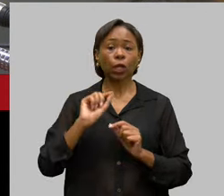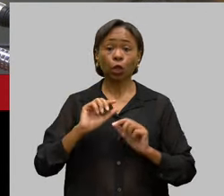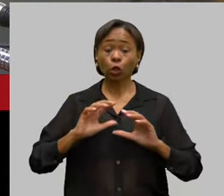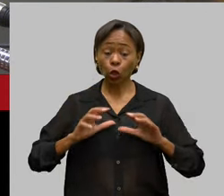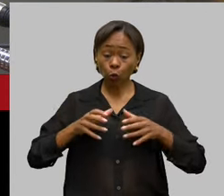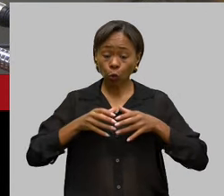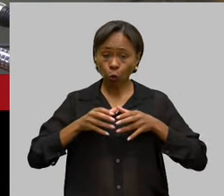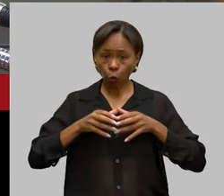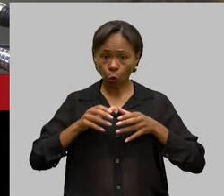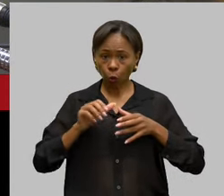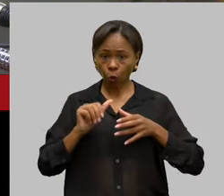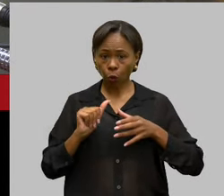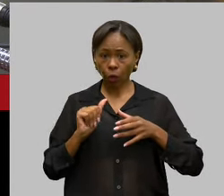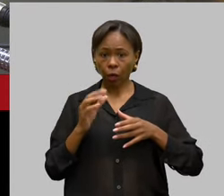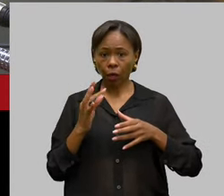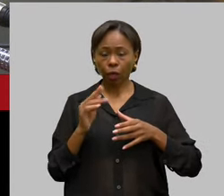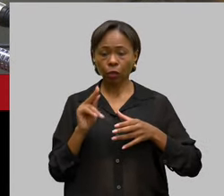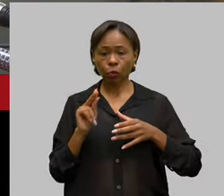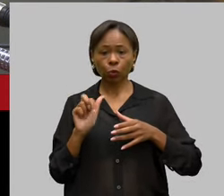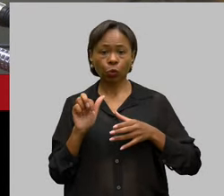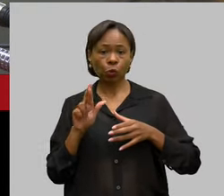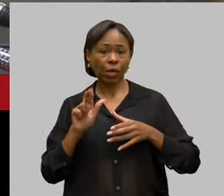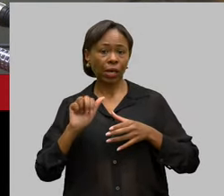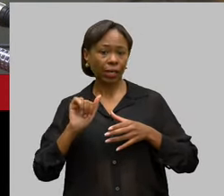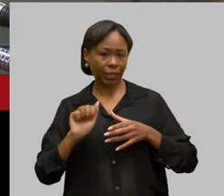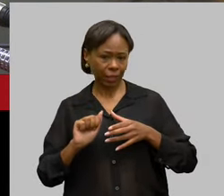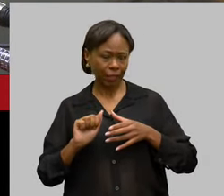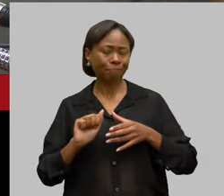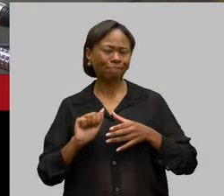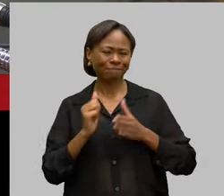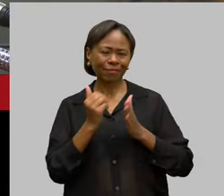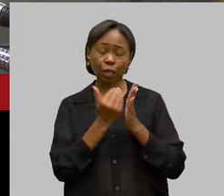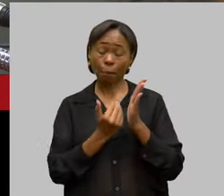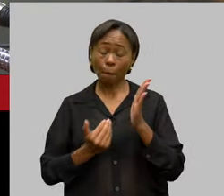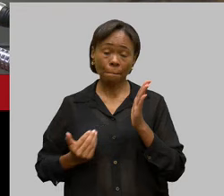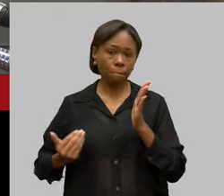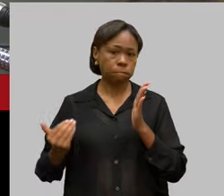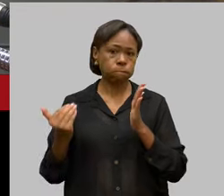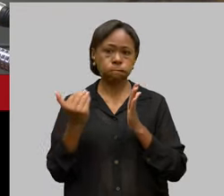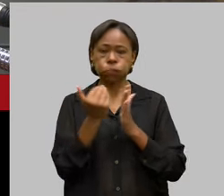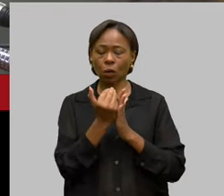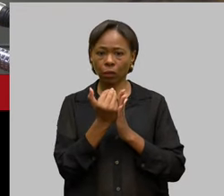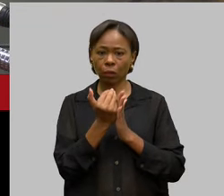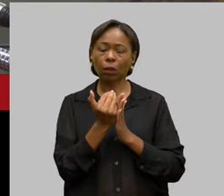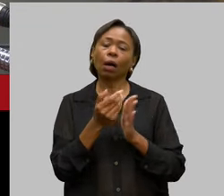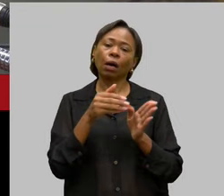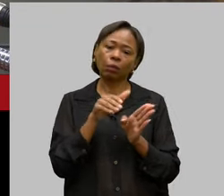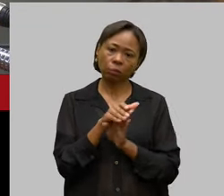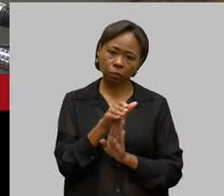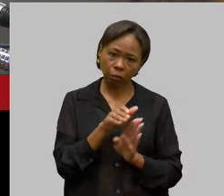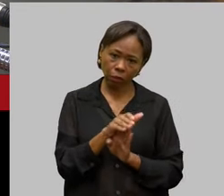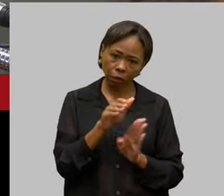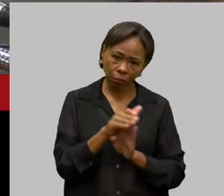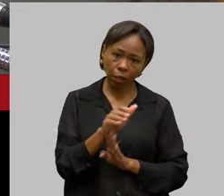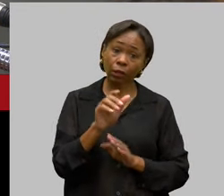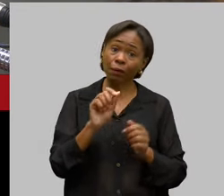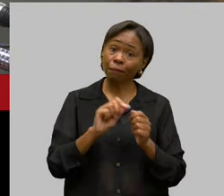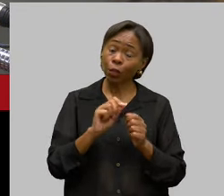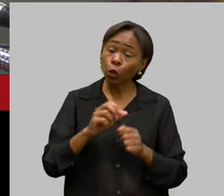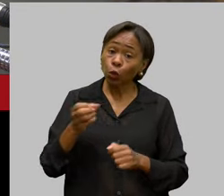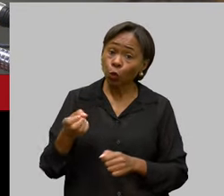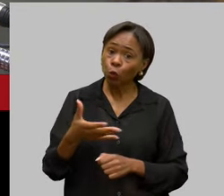está superestimada recomendamos a ele também que fizesse uma outra toalha para se contrapor